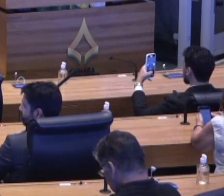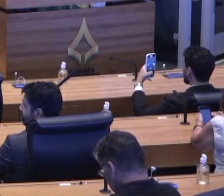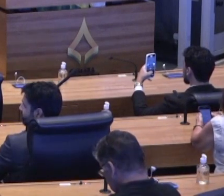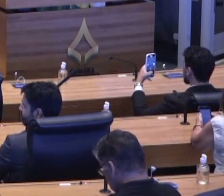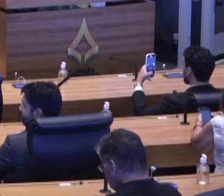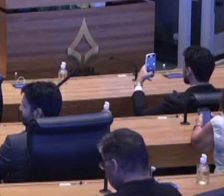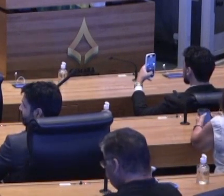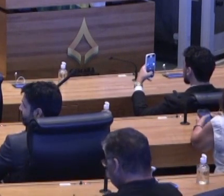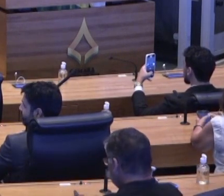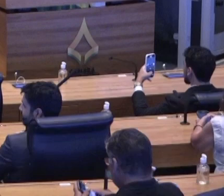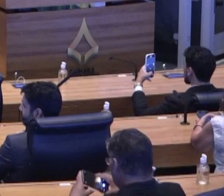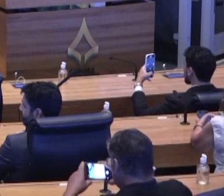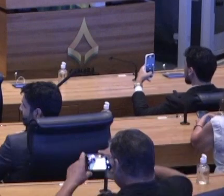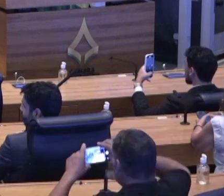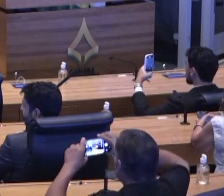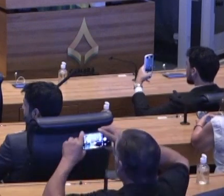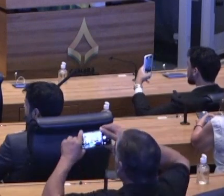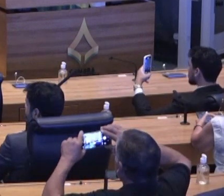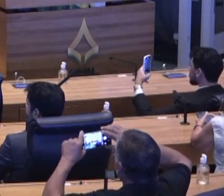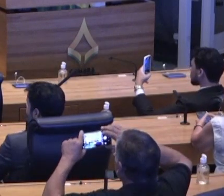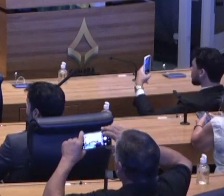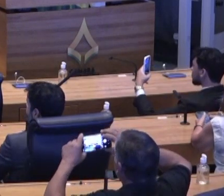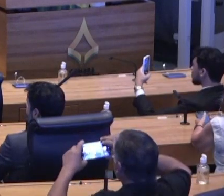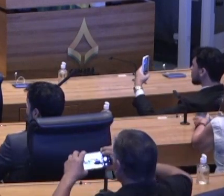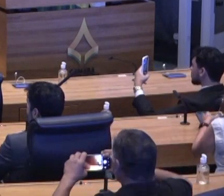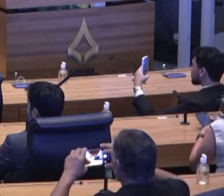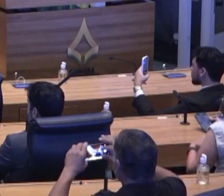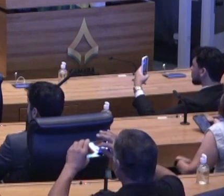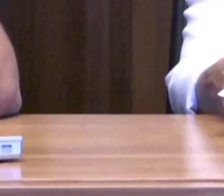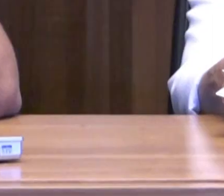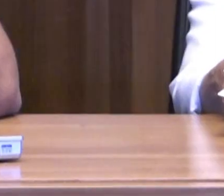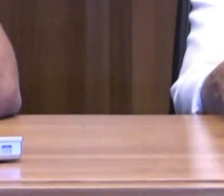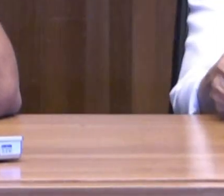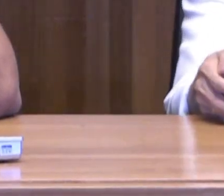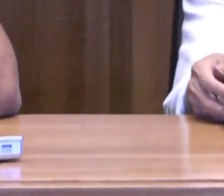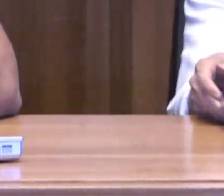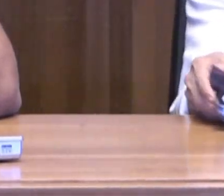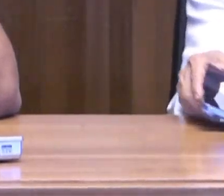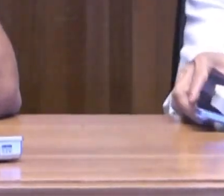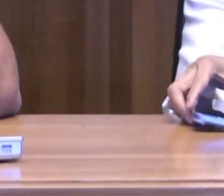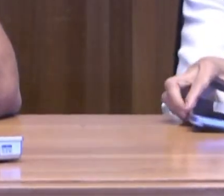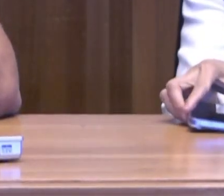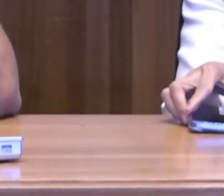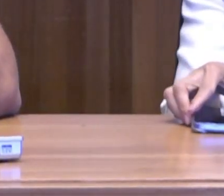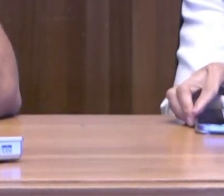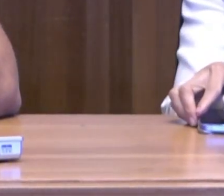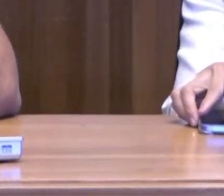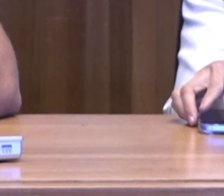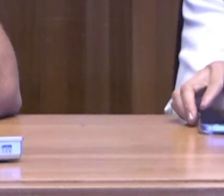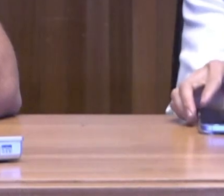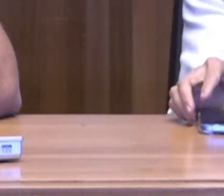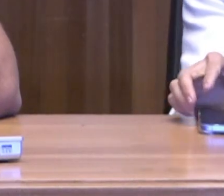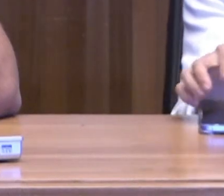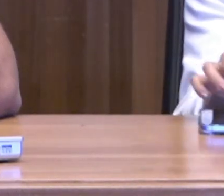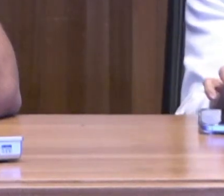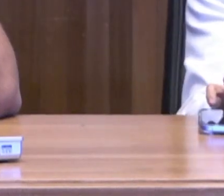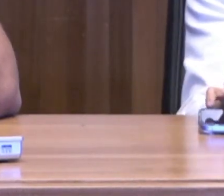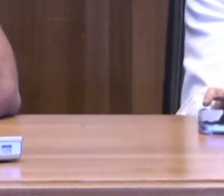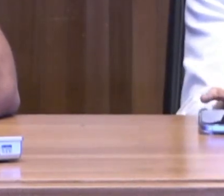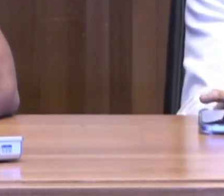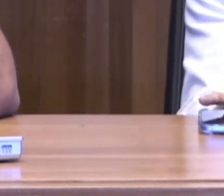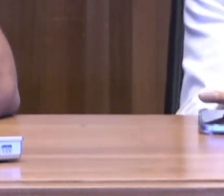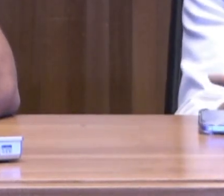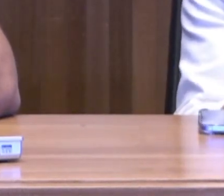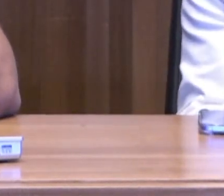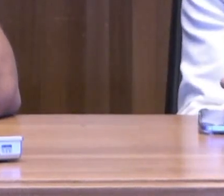também para compor a mesa com a gente. Muito obrigado pela presença. O senhor especialista em dermatologia e hansenologia, doutor Ciro